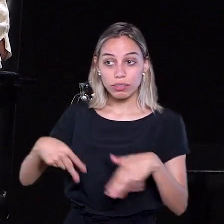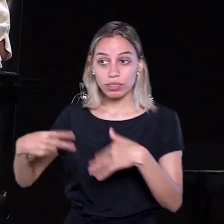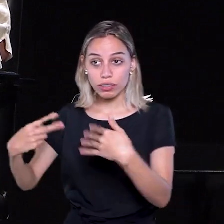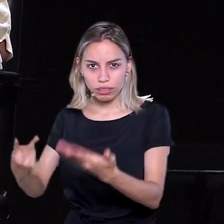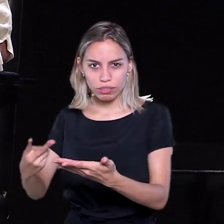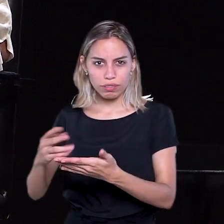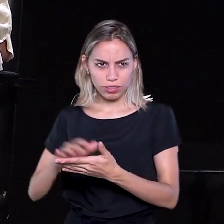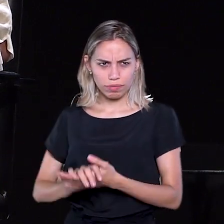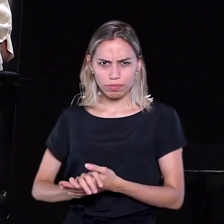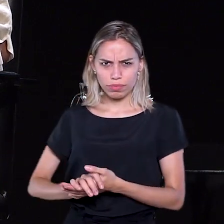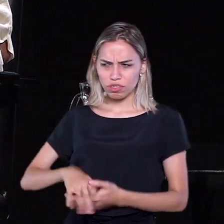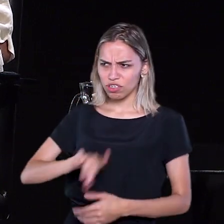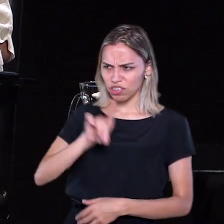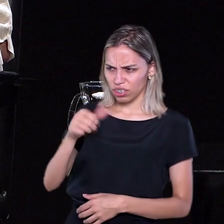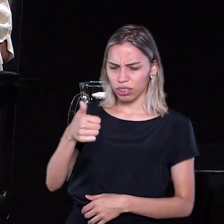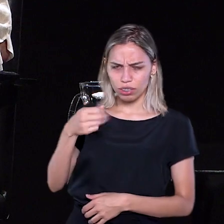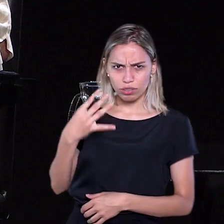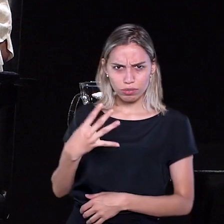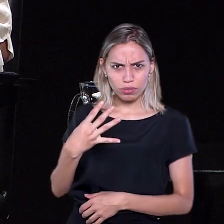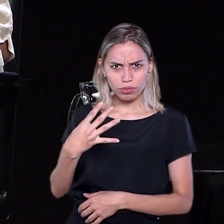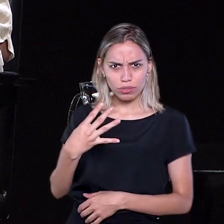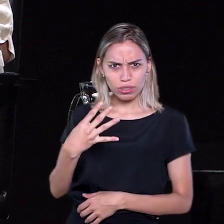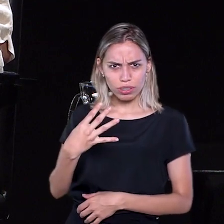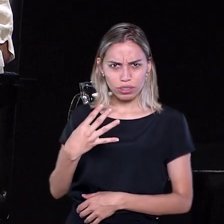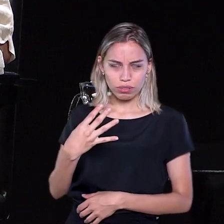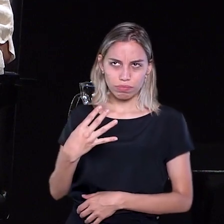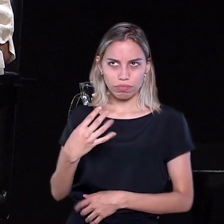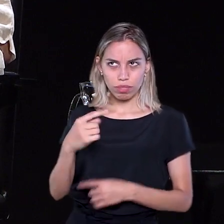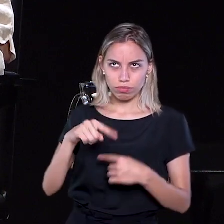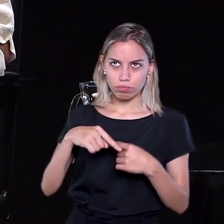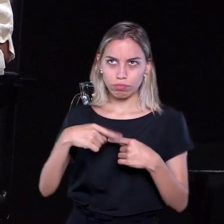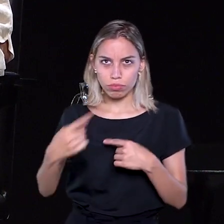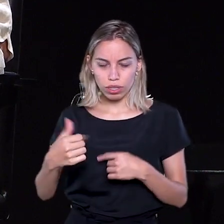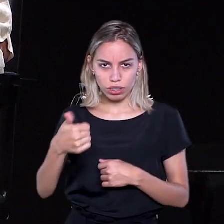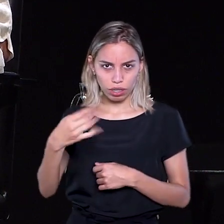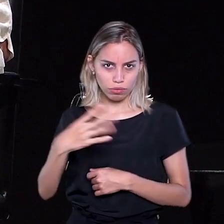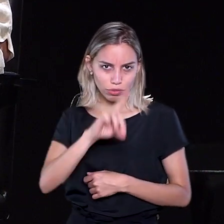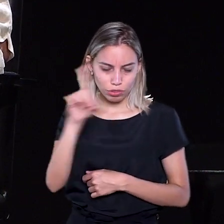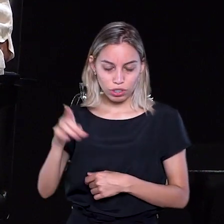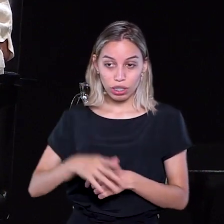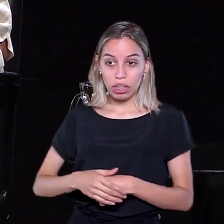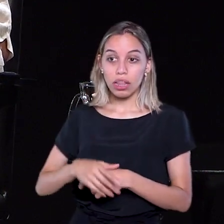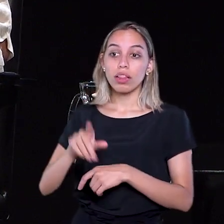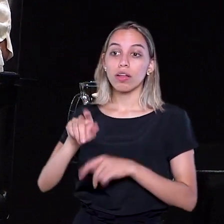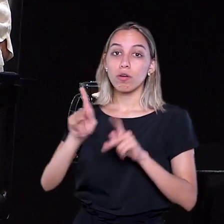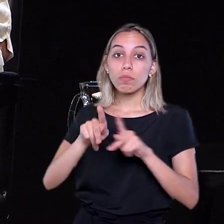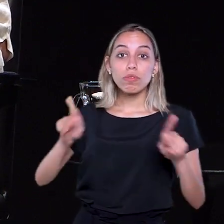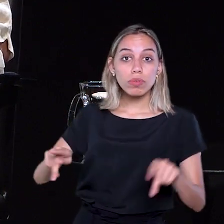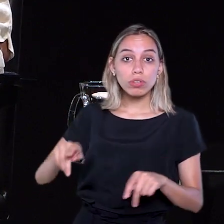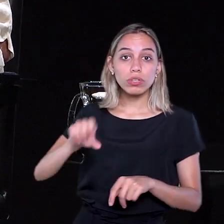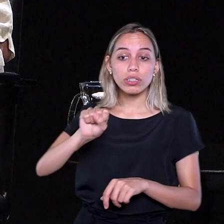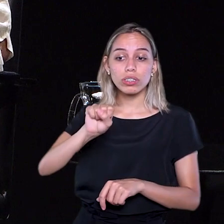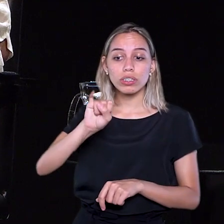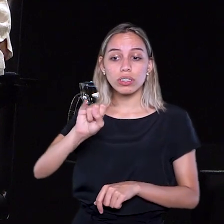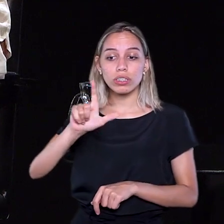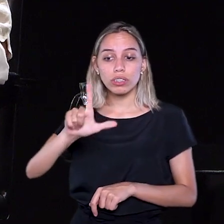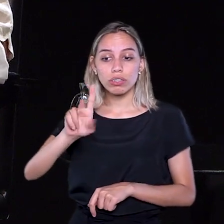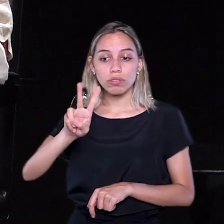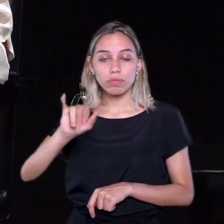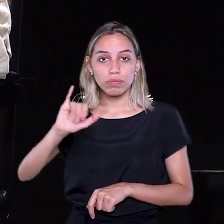vem, né, no dia 14, daqui a 14 dias, nós vamos receber aqui o professor Silvio Almeida,